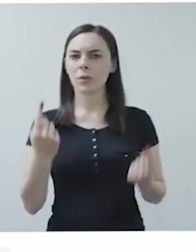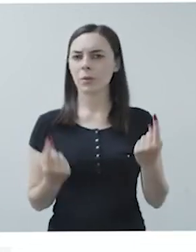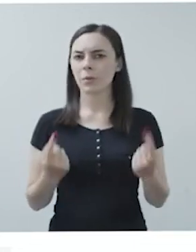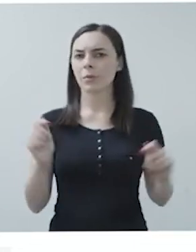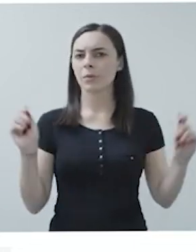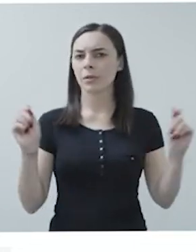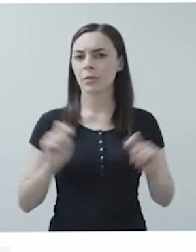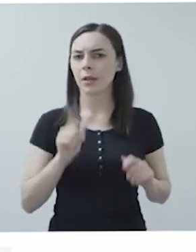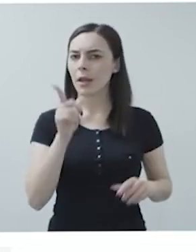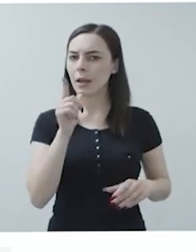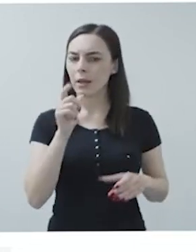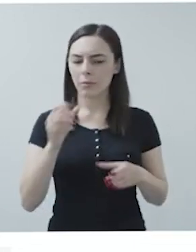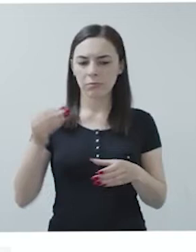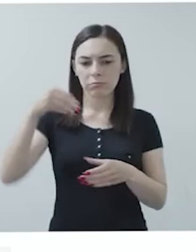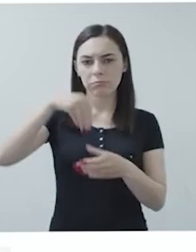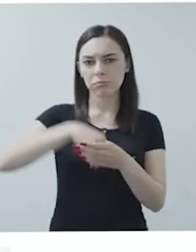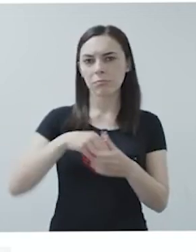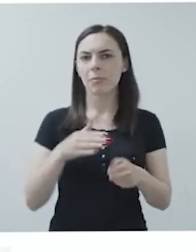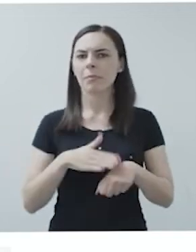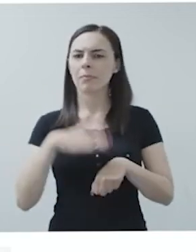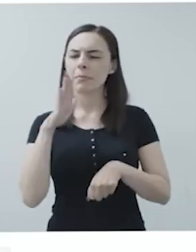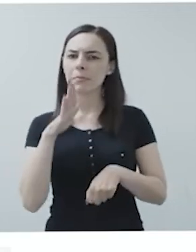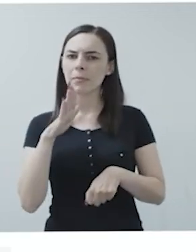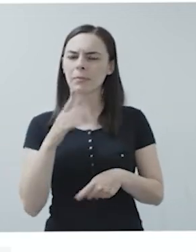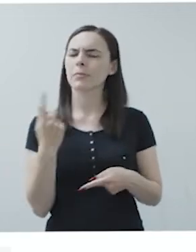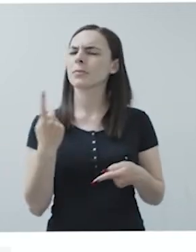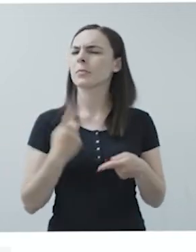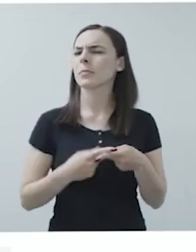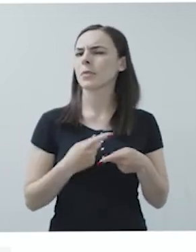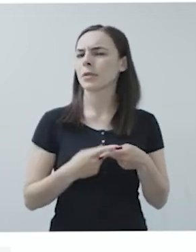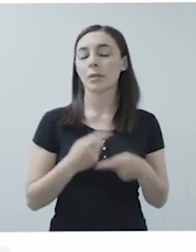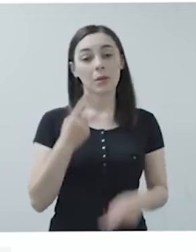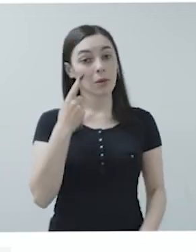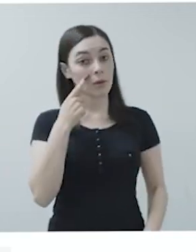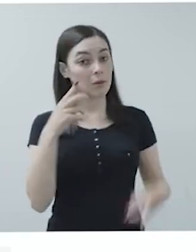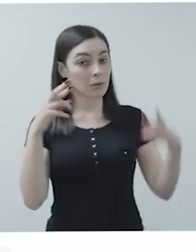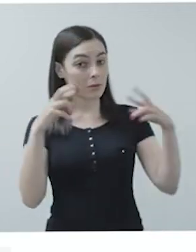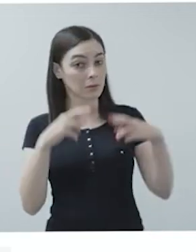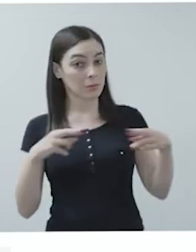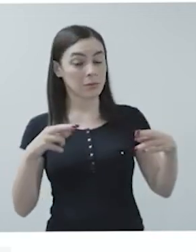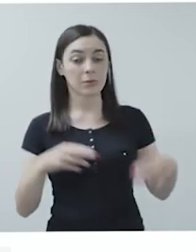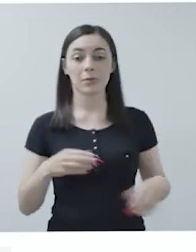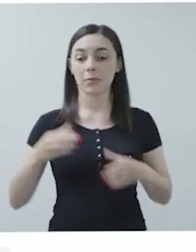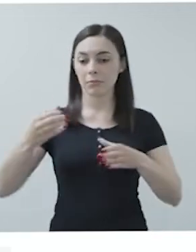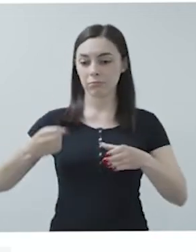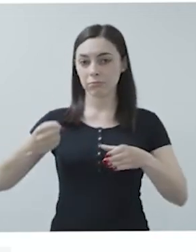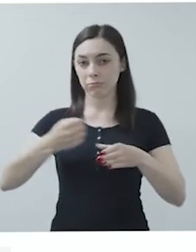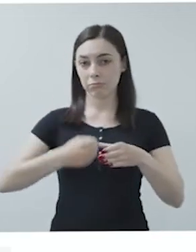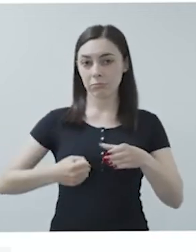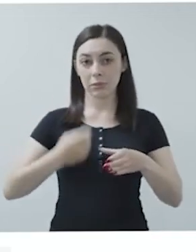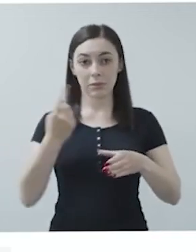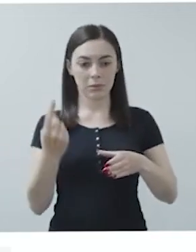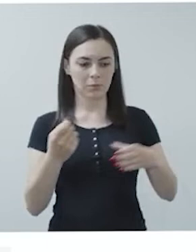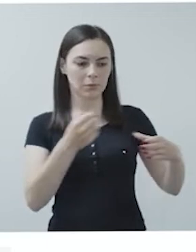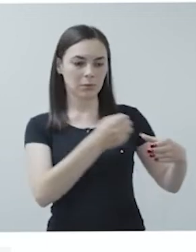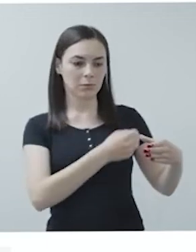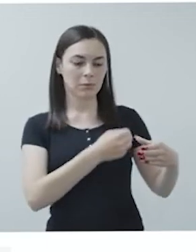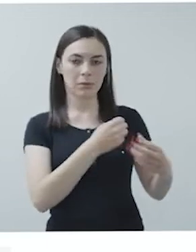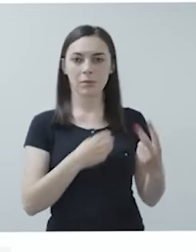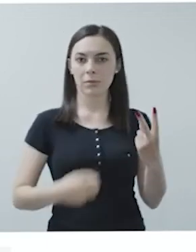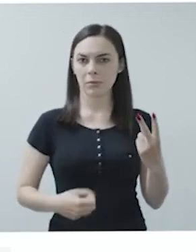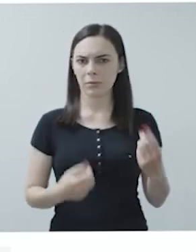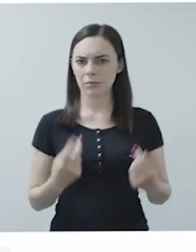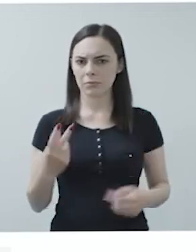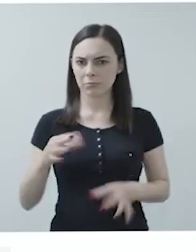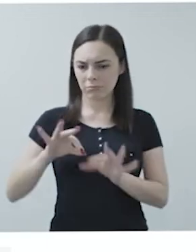quê? Então olha lá, observe a panela número 1 e a panela número 2. Elas têm o mesmo tamanho, mas em